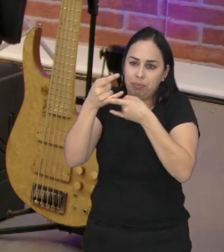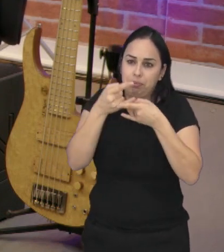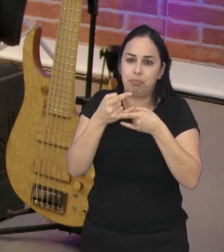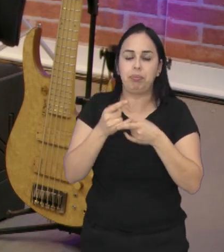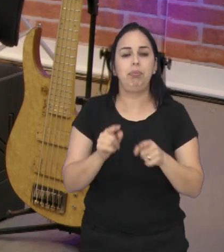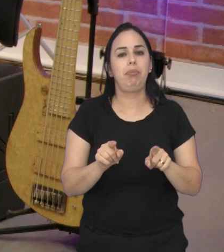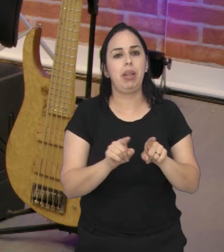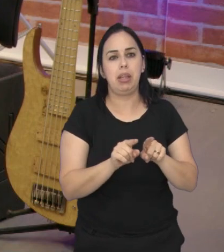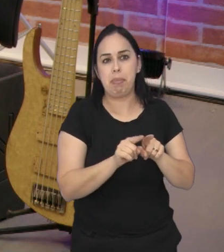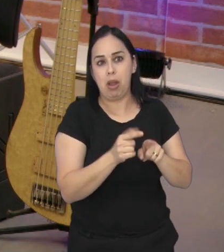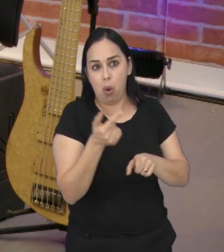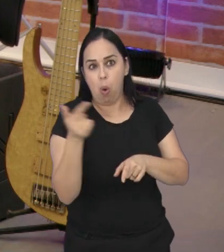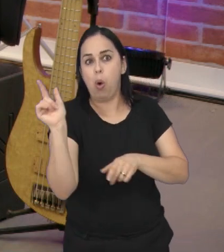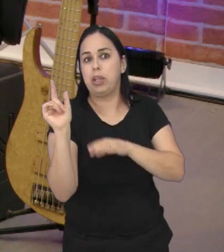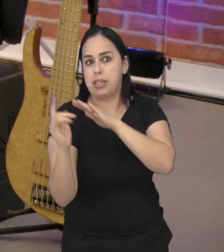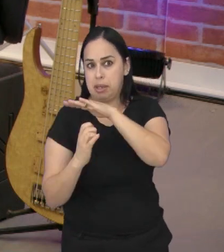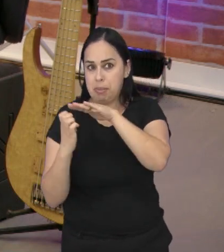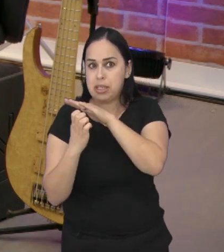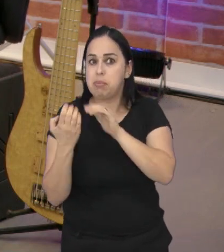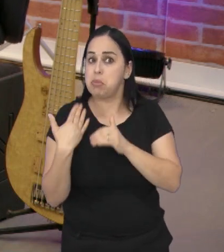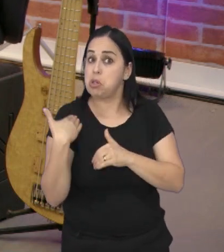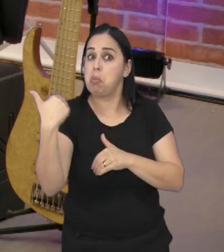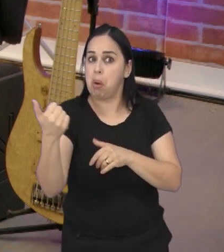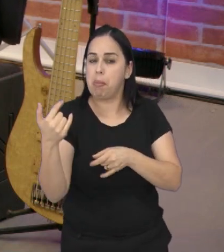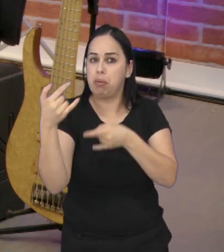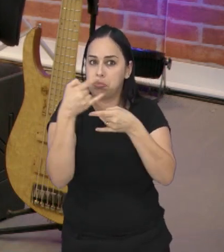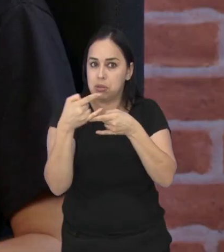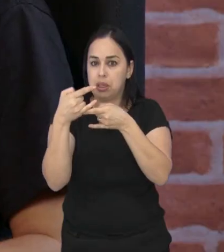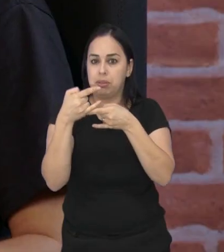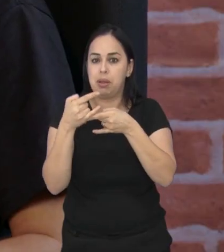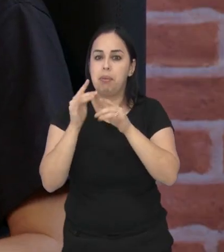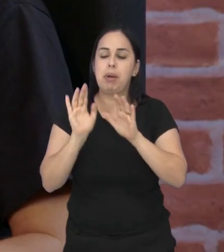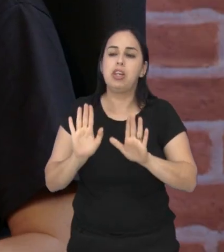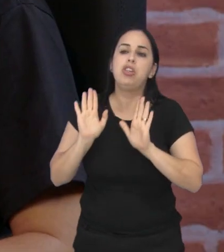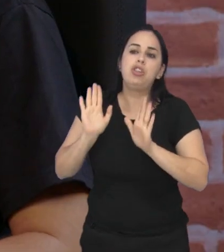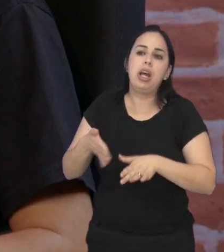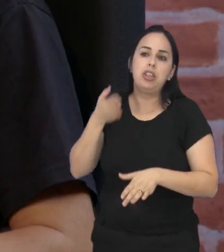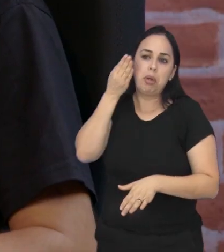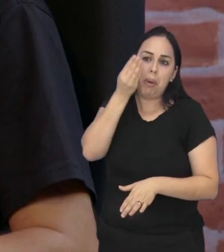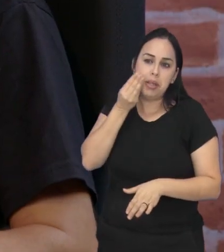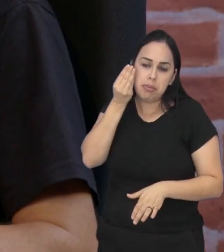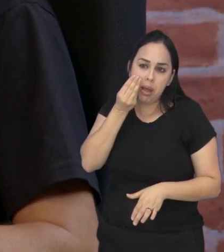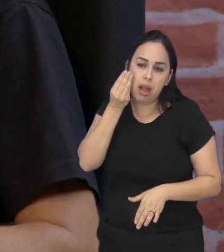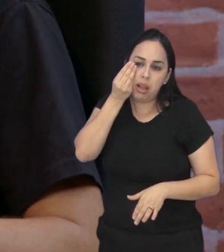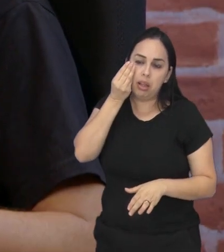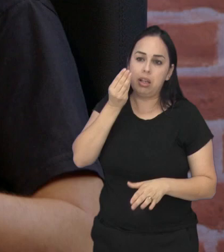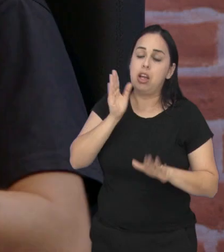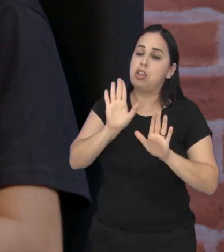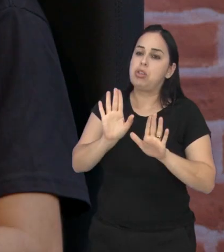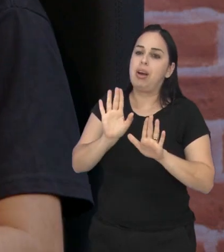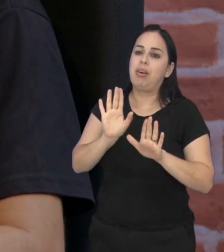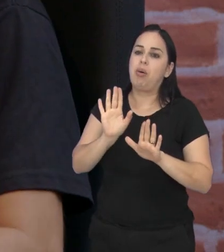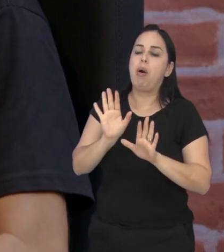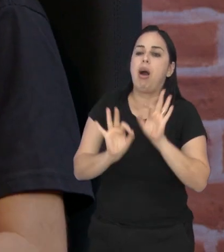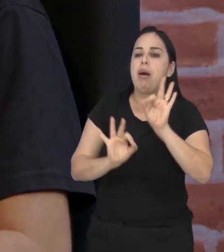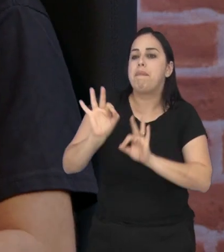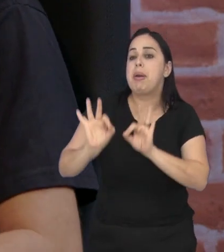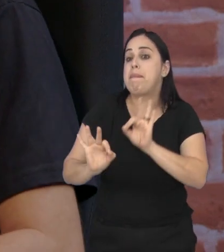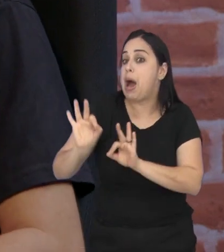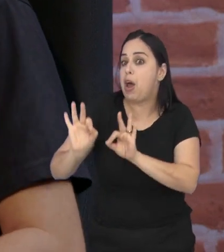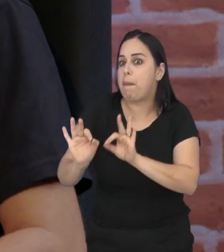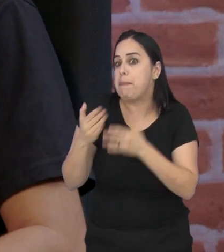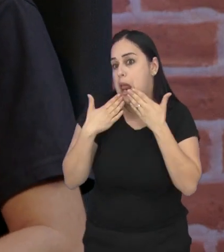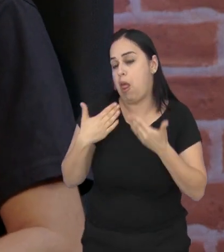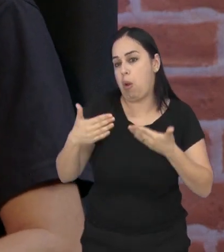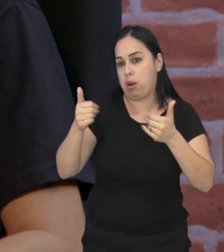outras pessoas, né? Outras empresas. Mas assim, a gente já tinha esse know-how, vamos dizer assim. Né? A gente só estruturou. E quem não tinha